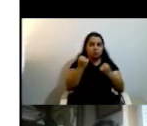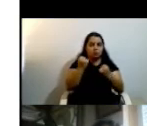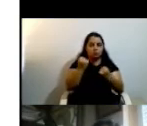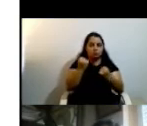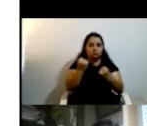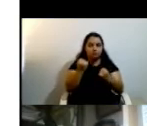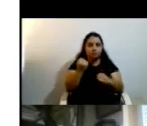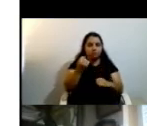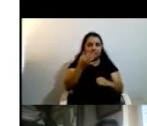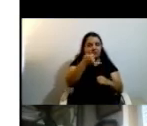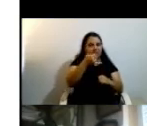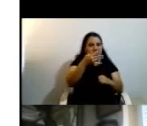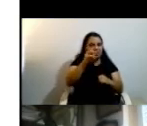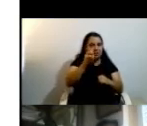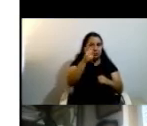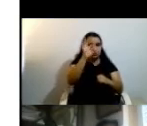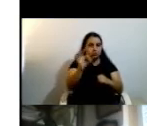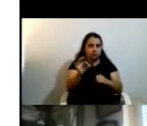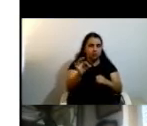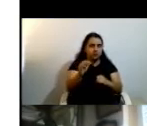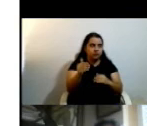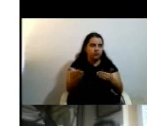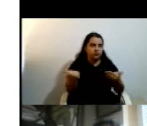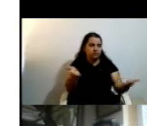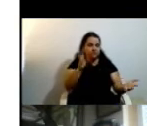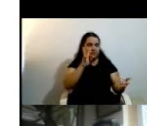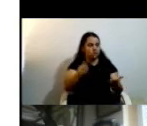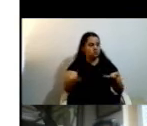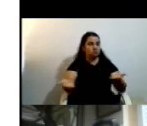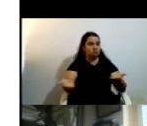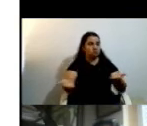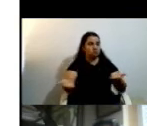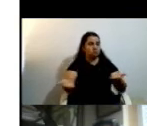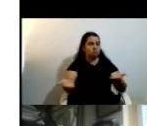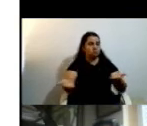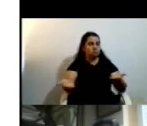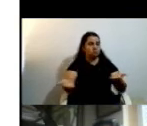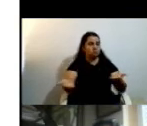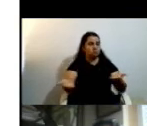podemos contrastar, existe uma persistência de salários